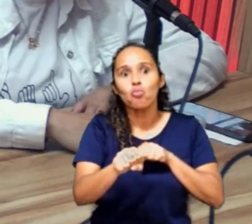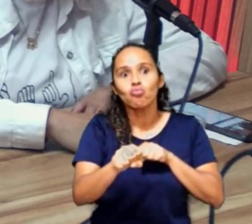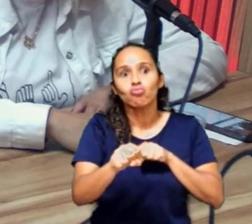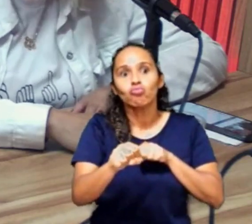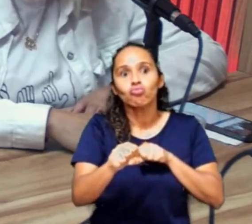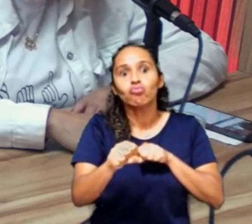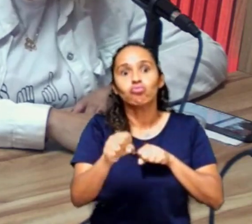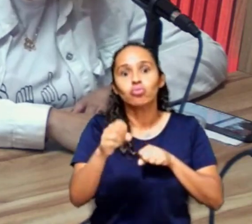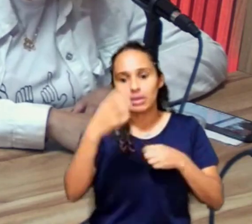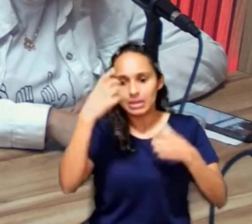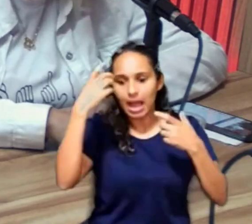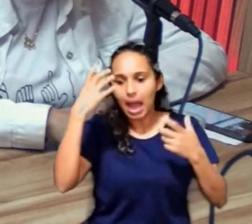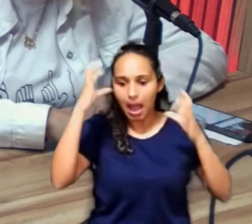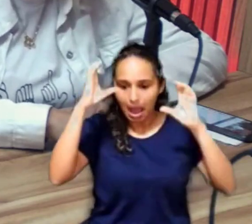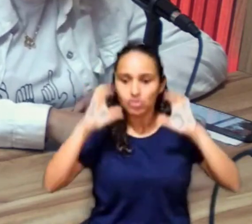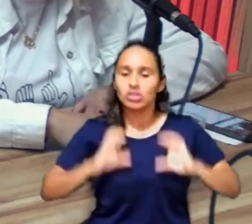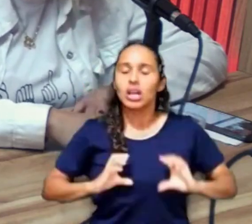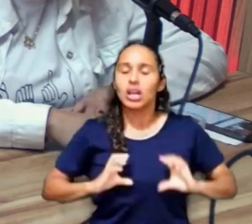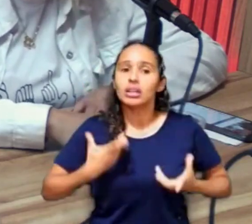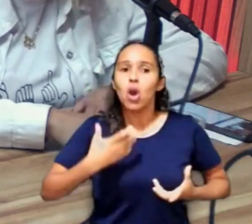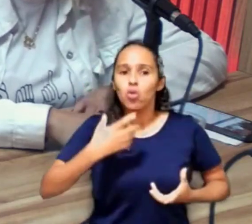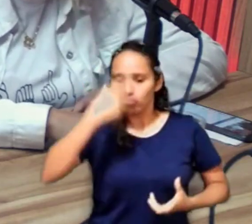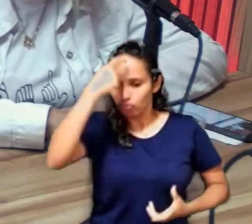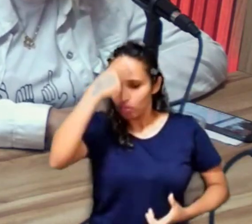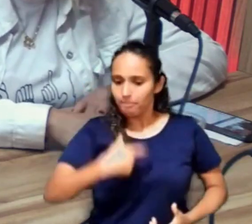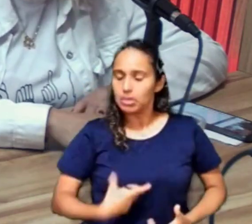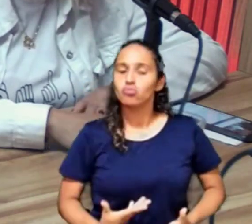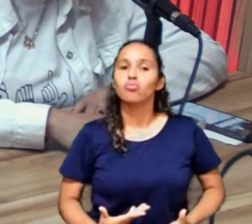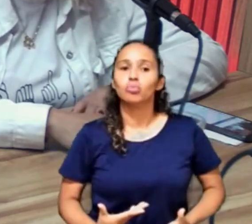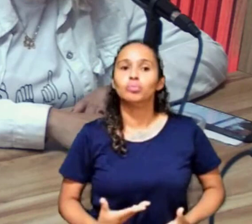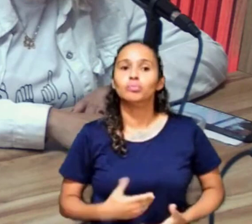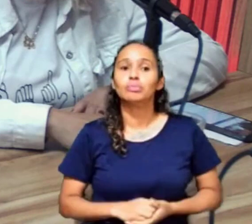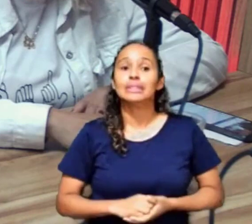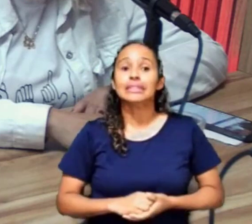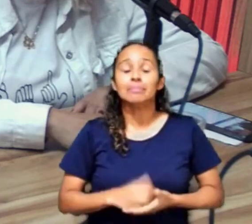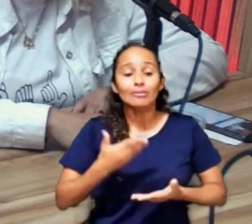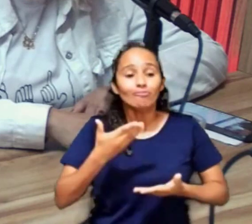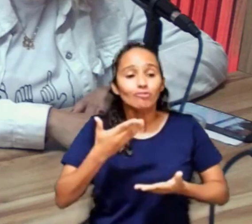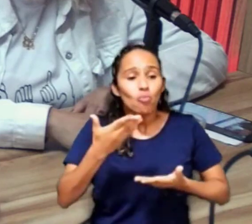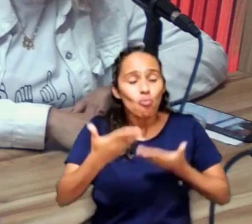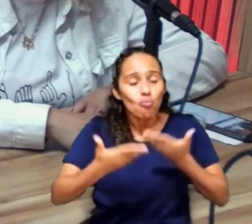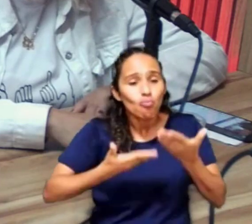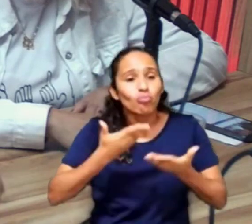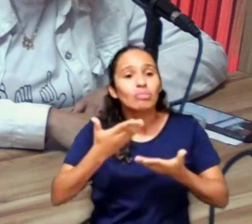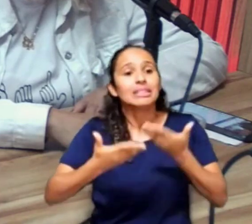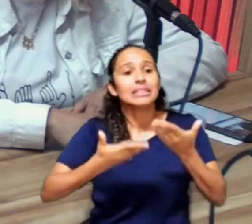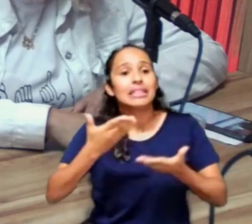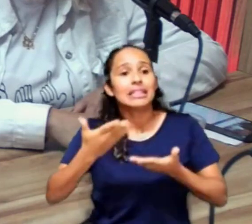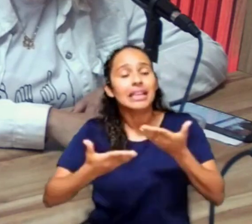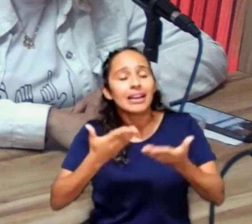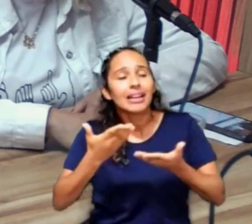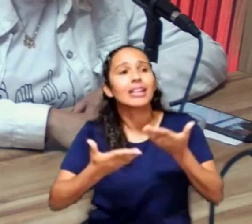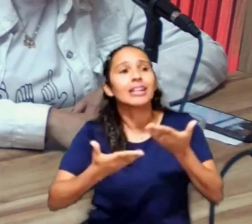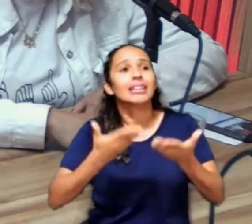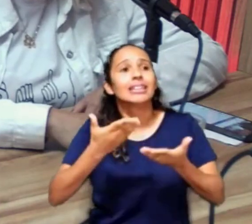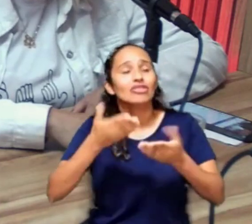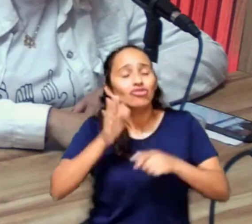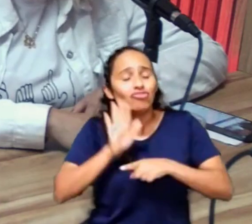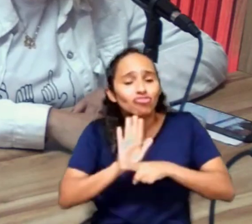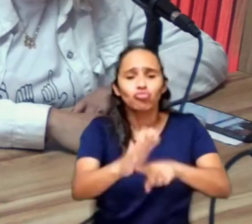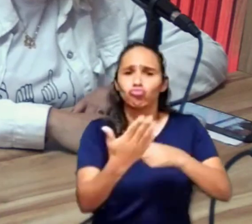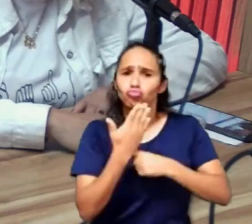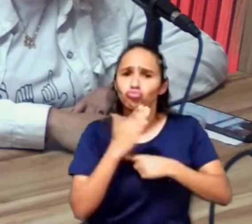certeza. de compartilhar, de dividir, de estender a mão sem esperar nada em